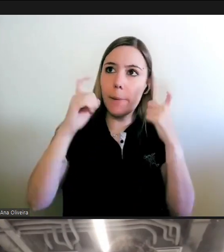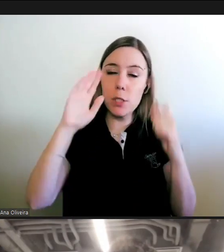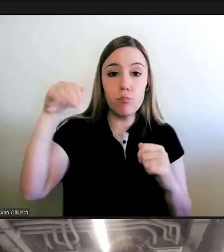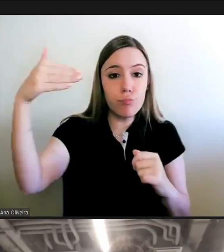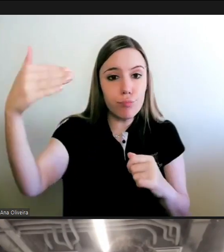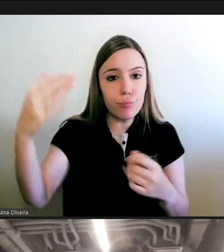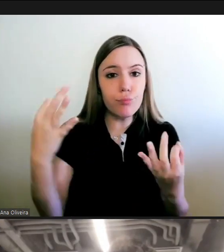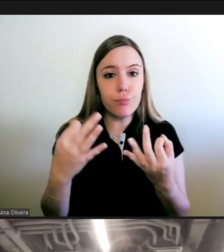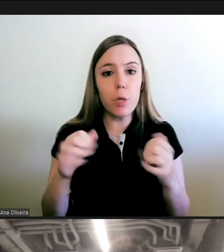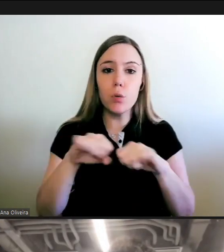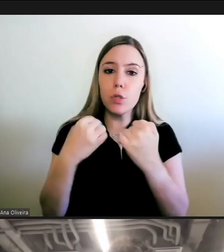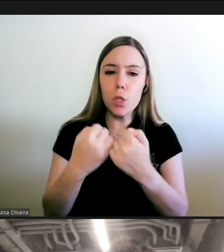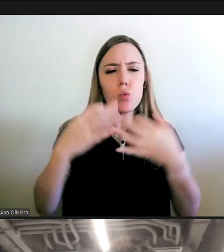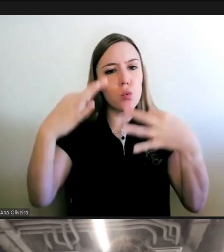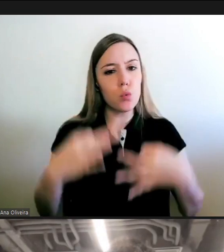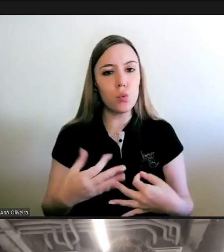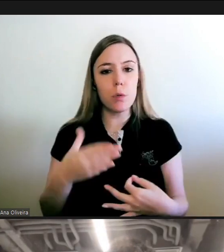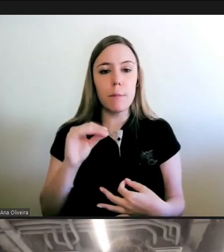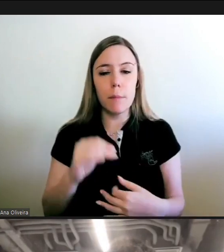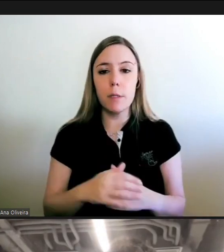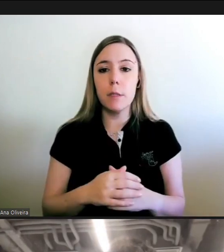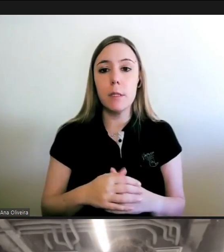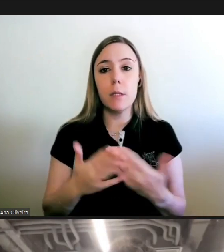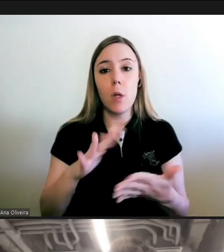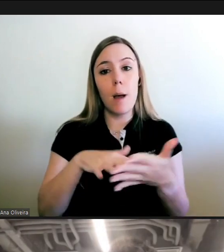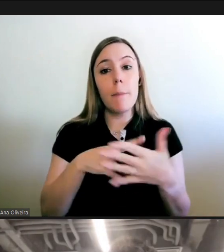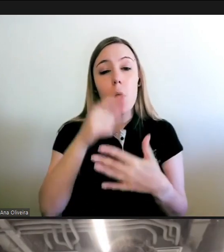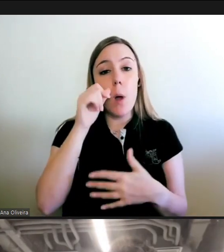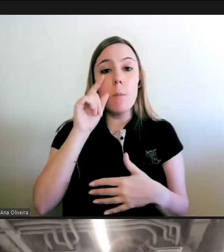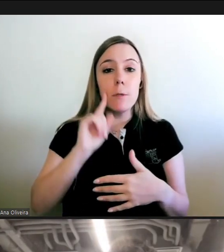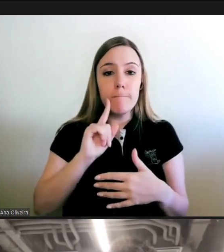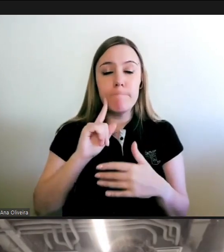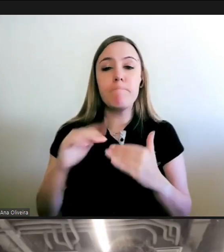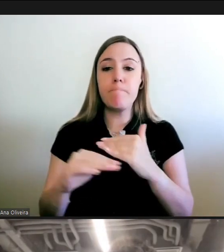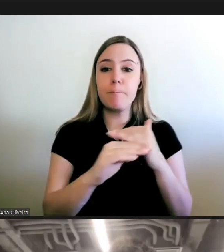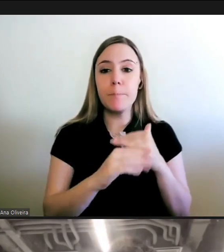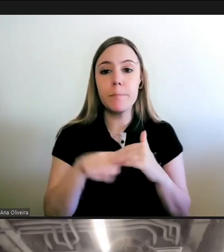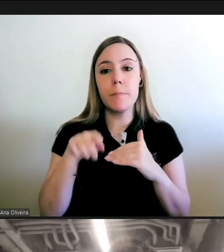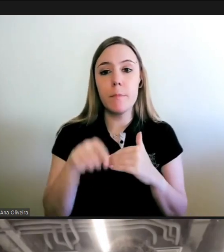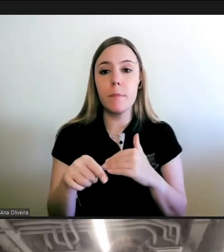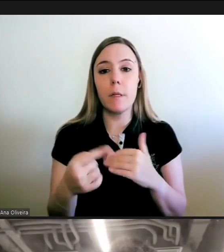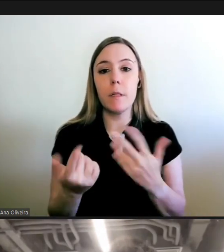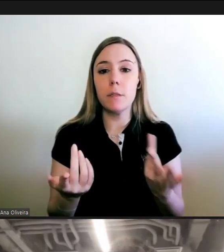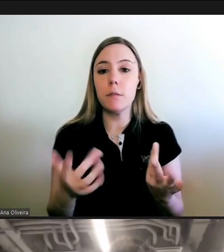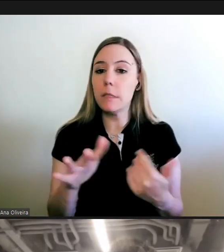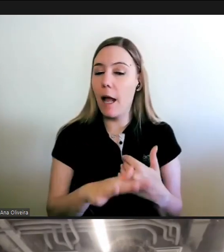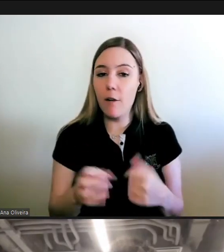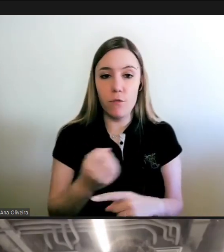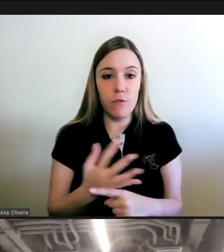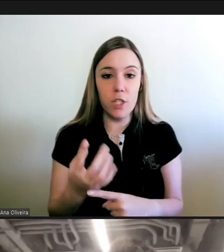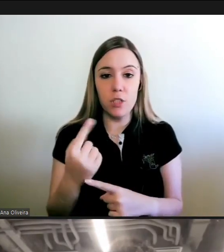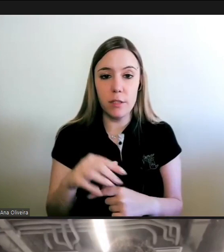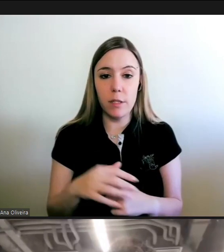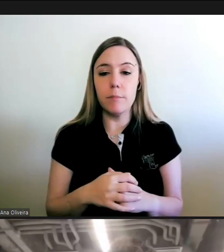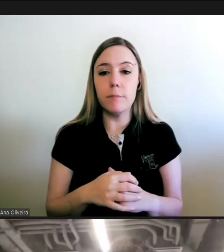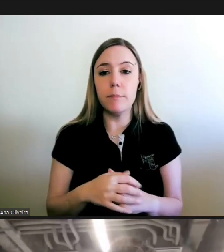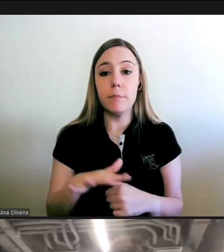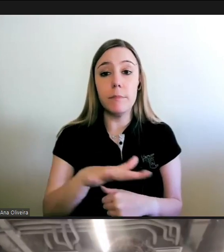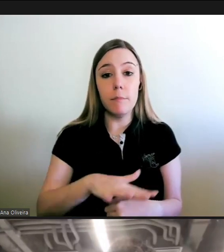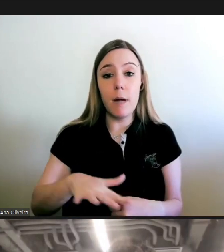Portanto, de facto, a EPAL tem um plano de igualdade de género que encerra uma dupla dimensão. A dimensão